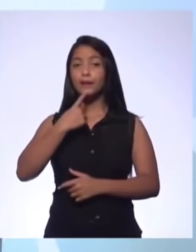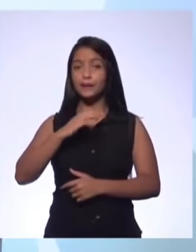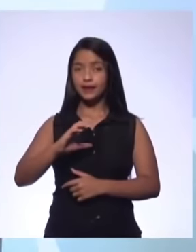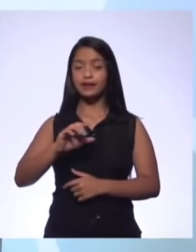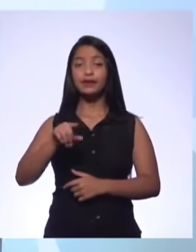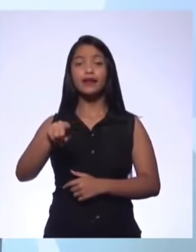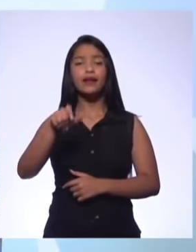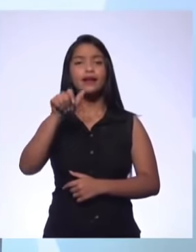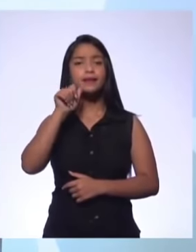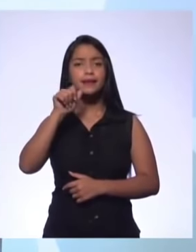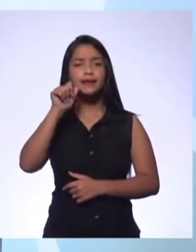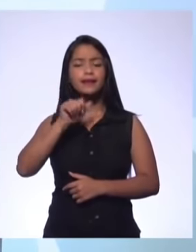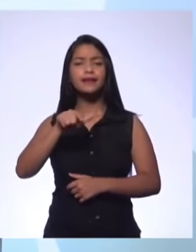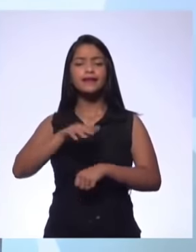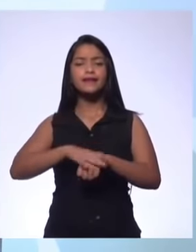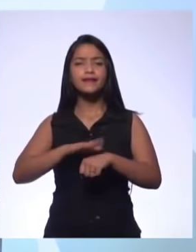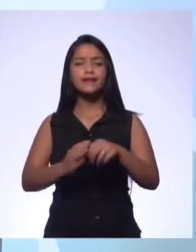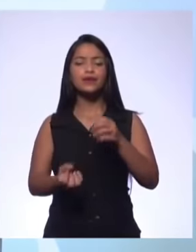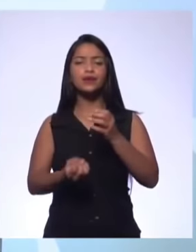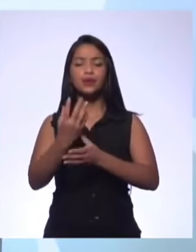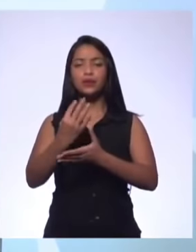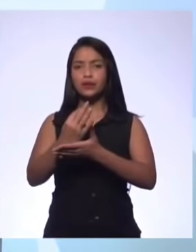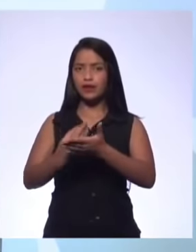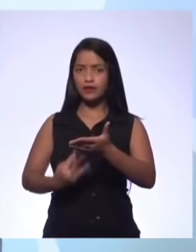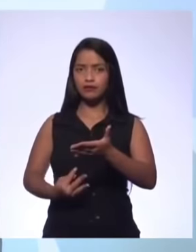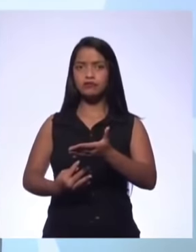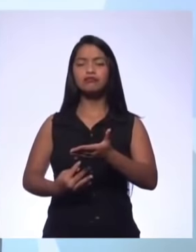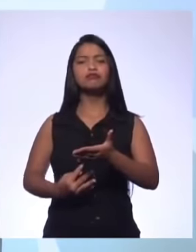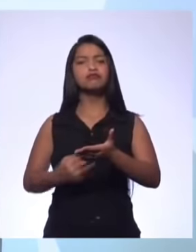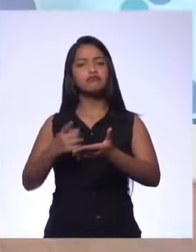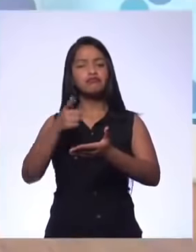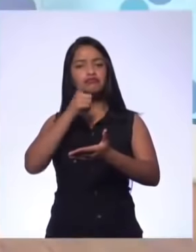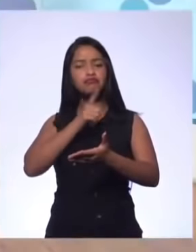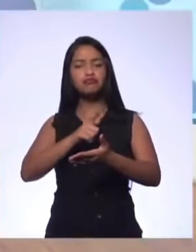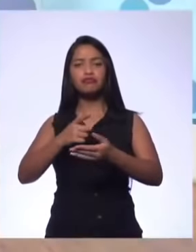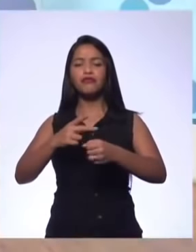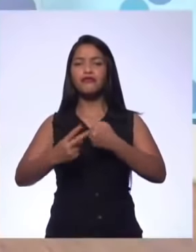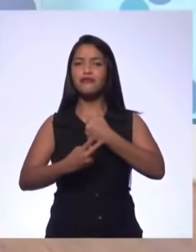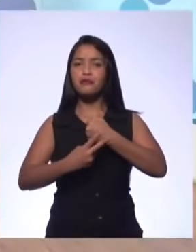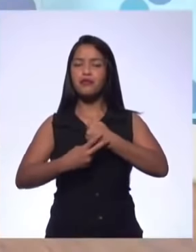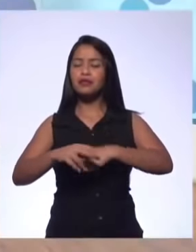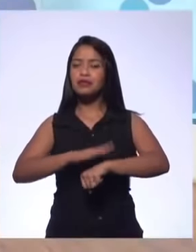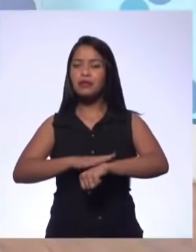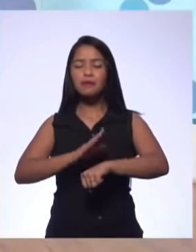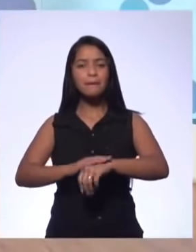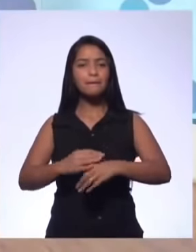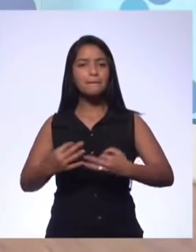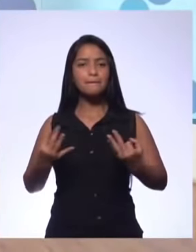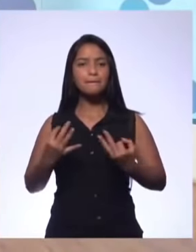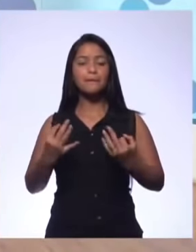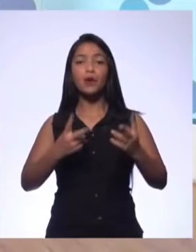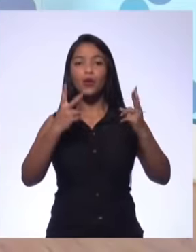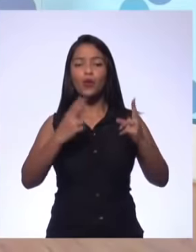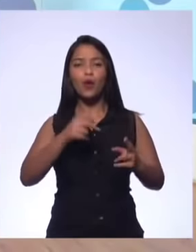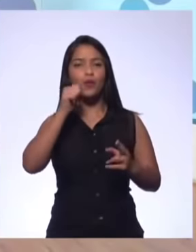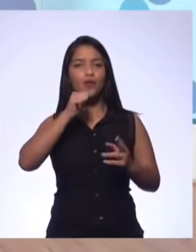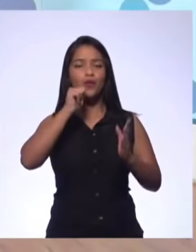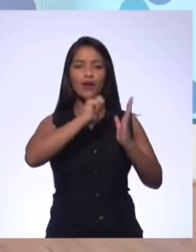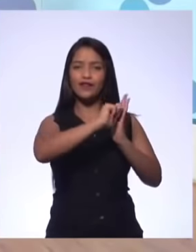entendendo, Mônica, ela fez um texto que ela usou até o tempo verbal que a autora usou. Ó. Então, assim, isso é